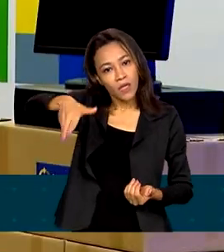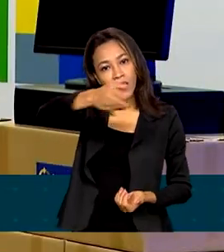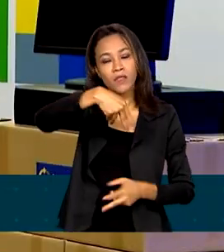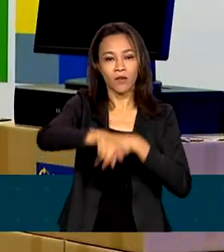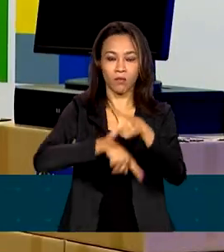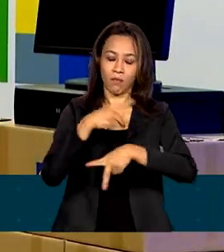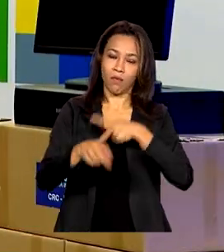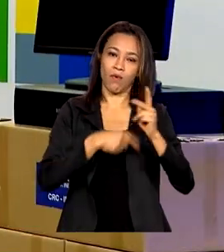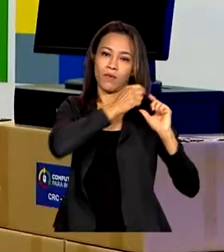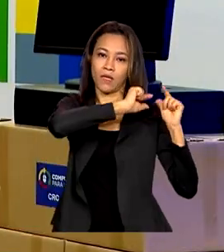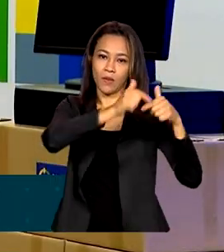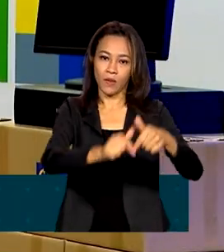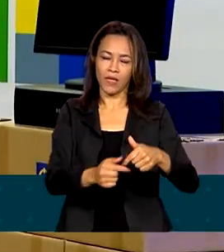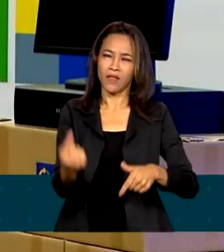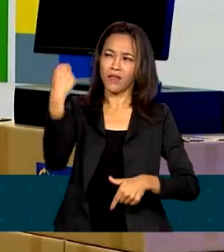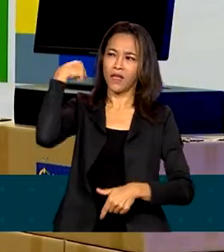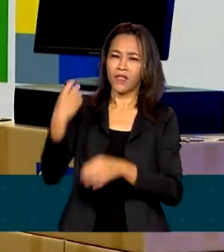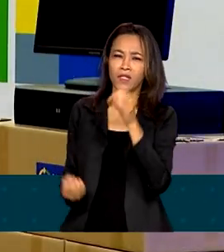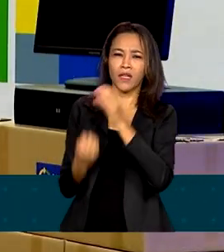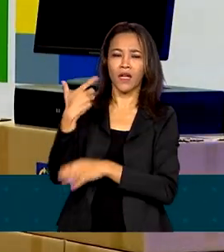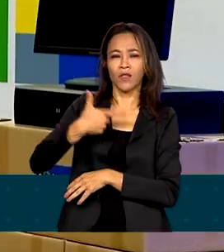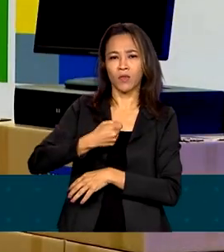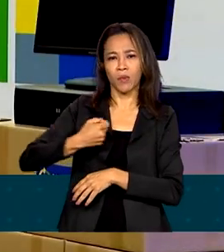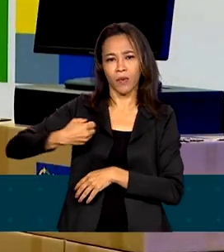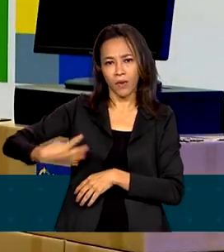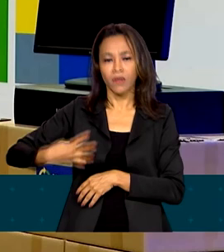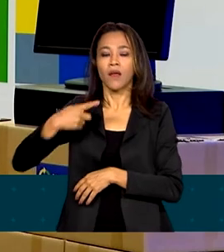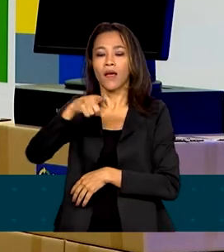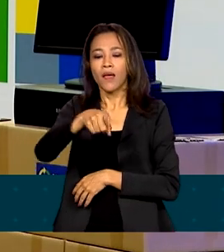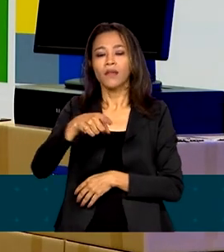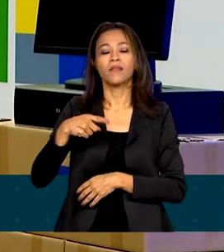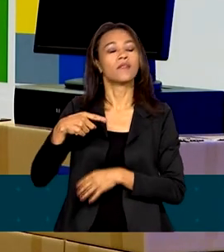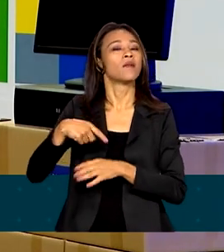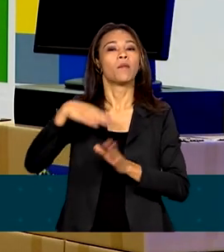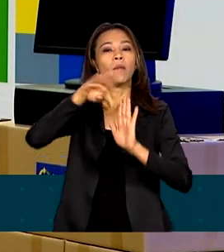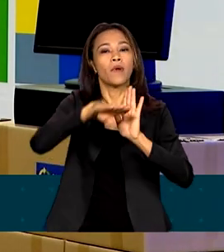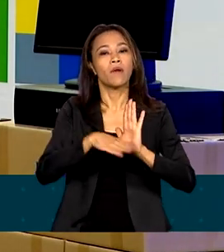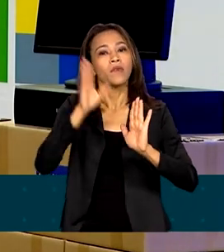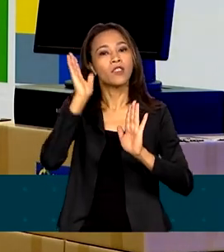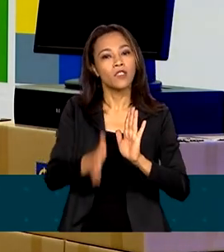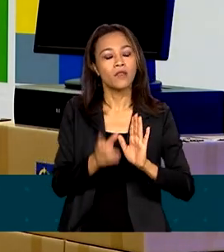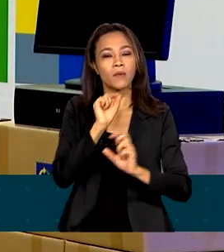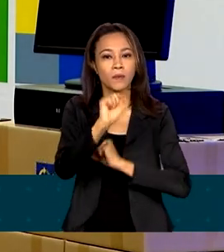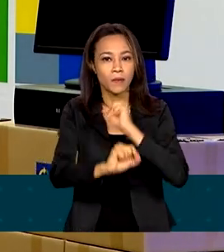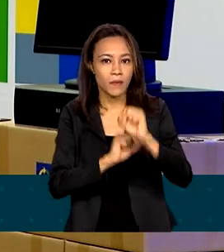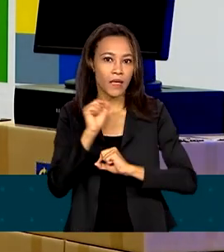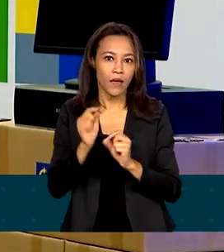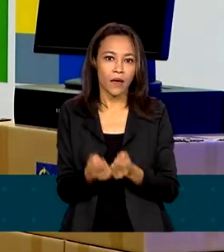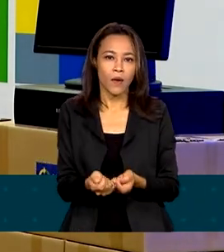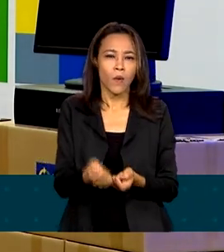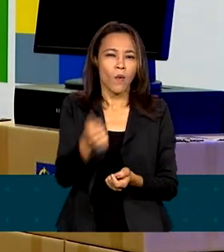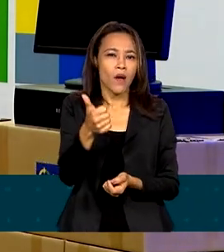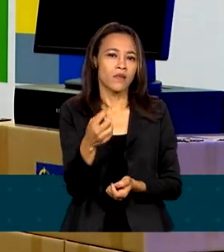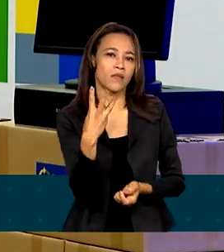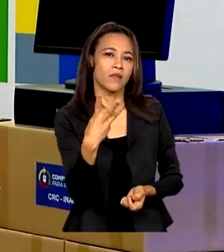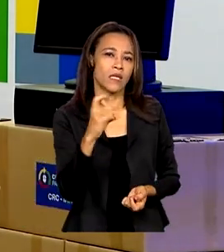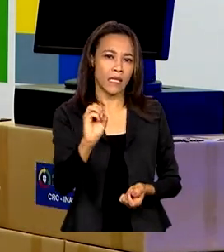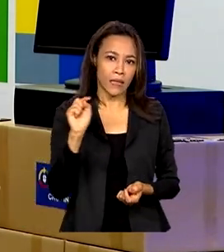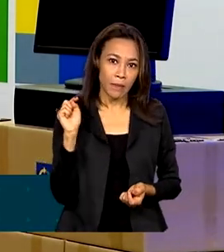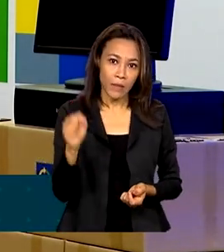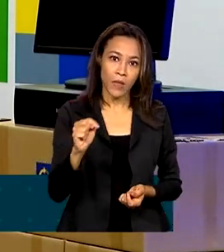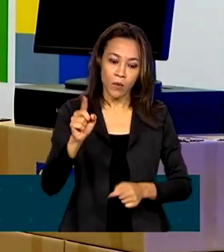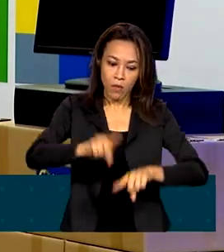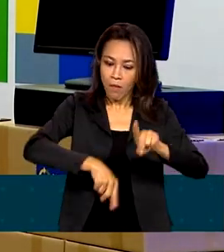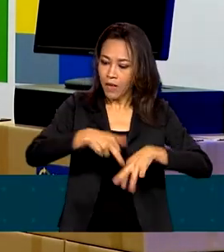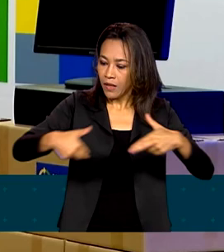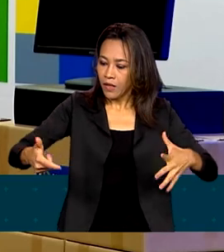foi criado em 2004, o programa Computadores para a Inclusão já recondicionou quase 30 mil equipamentos que